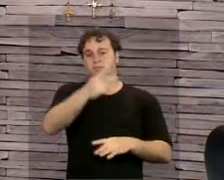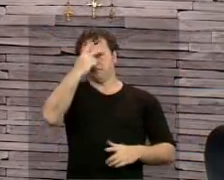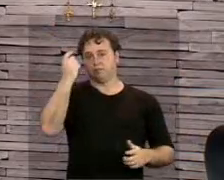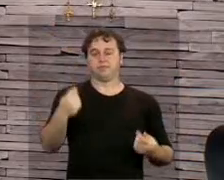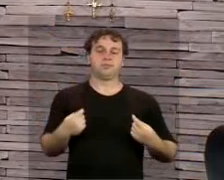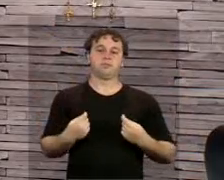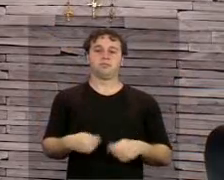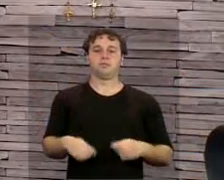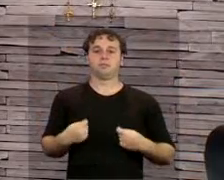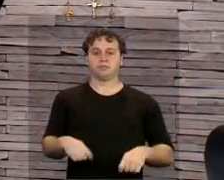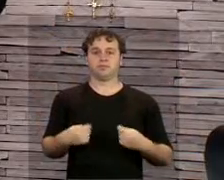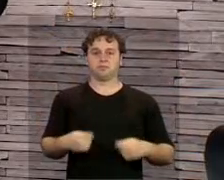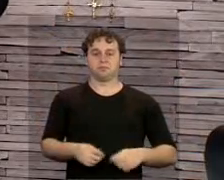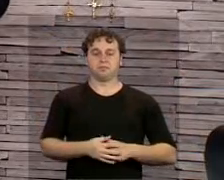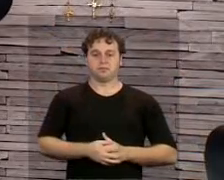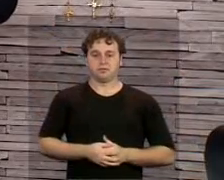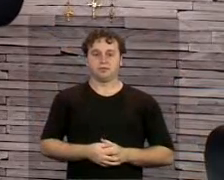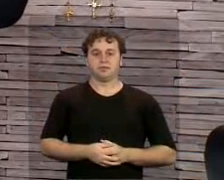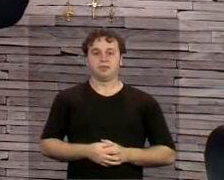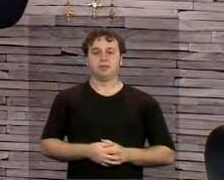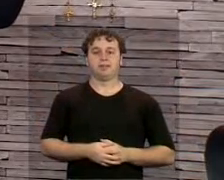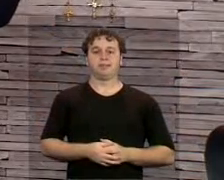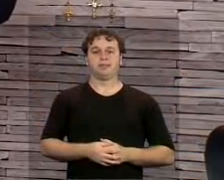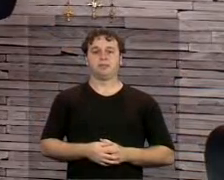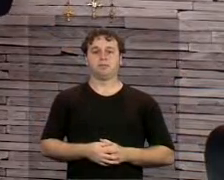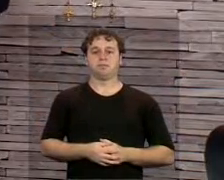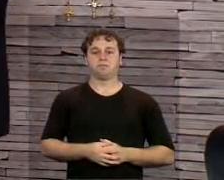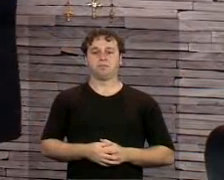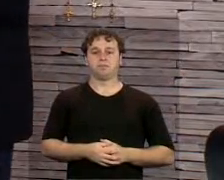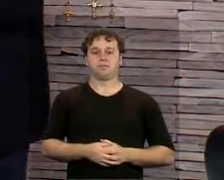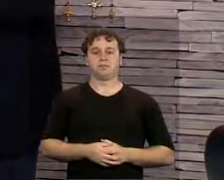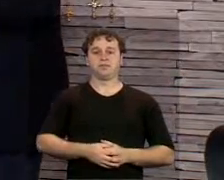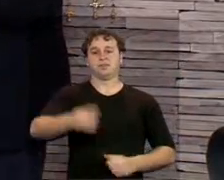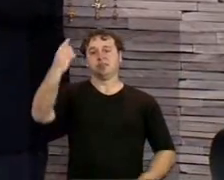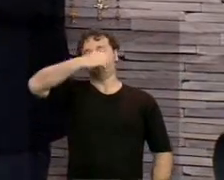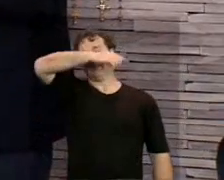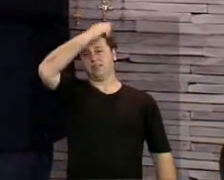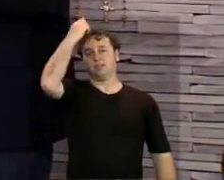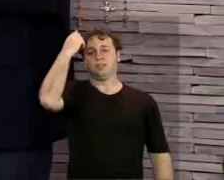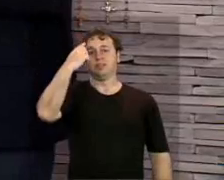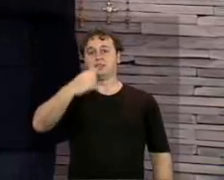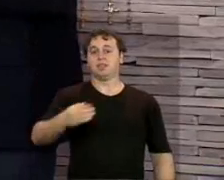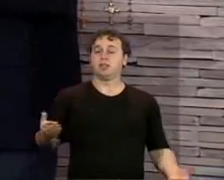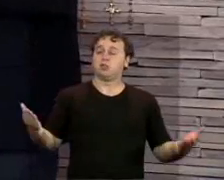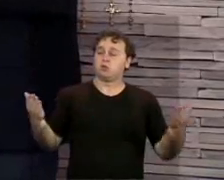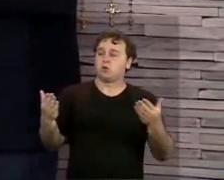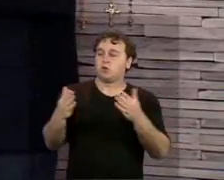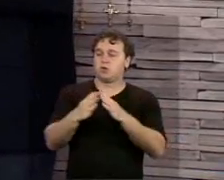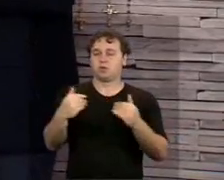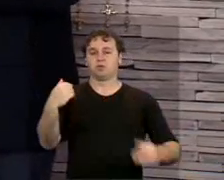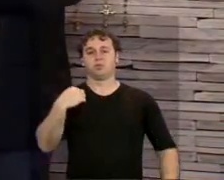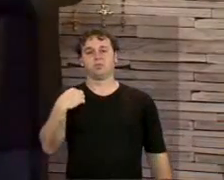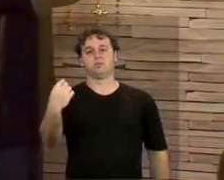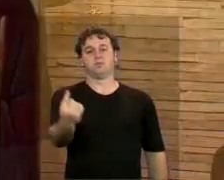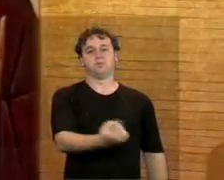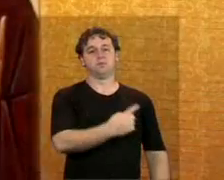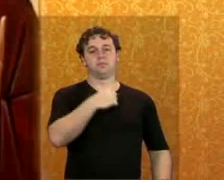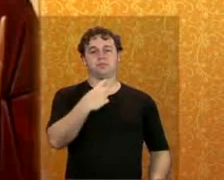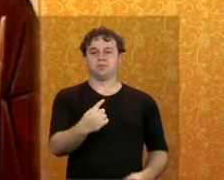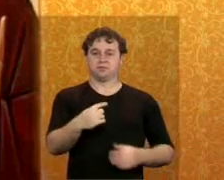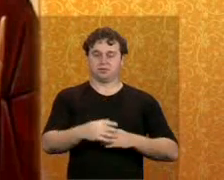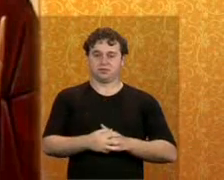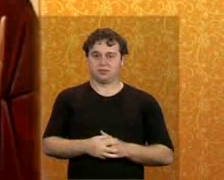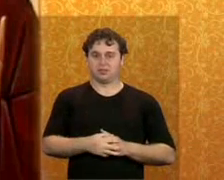o céu e socorrei principalmente as que mais precisarem. Santas Perpétua e Felicidade, rogai por